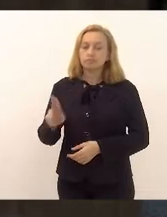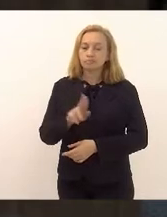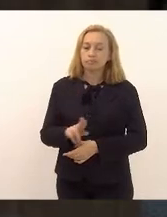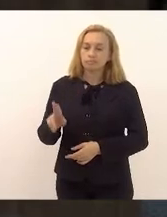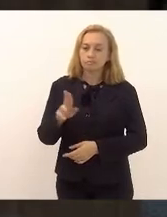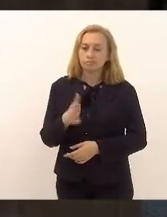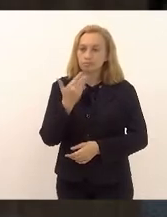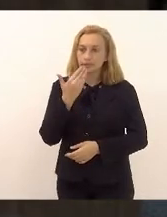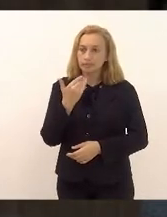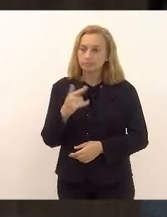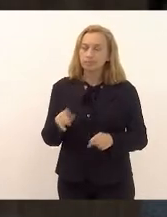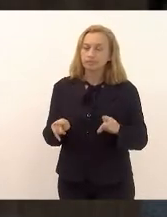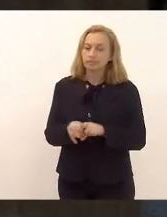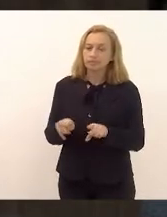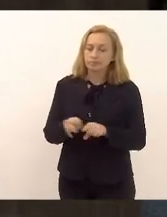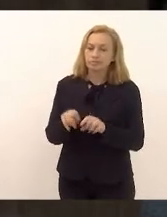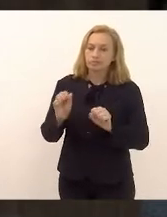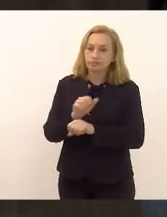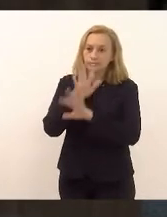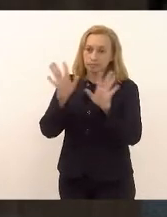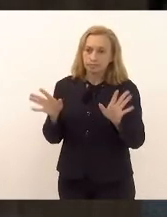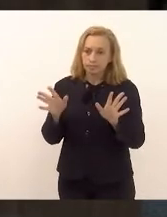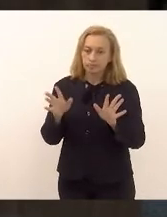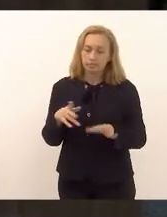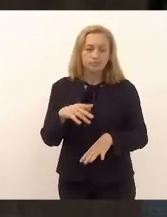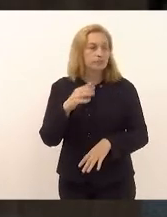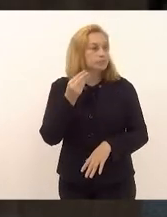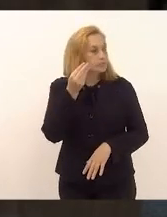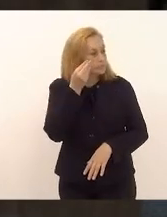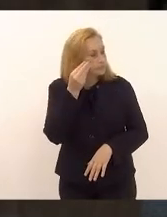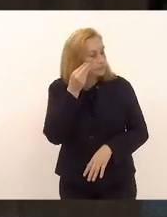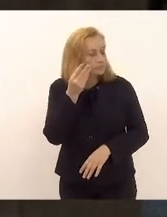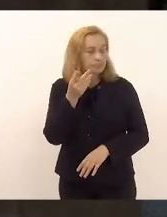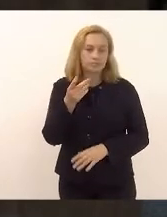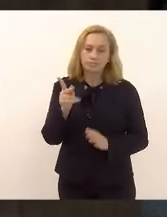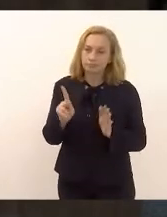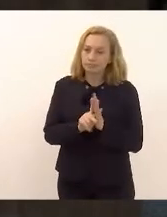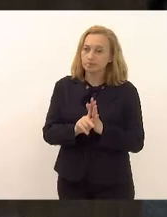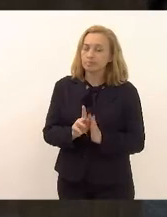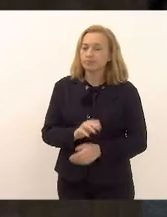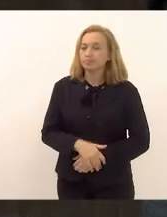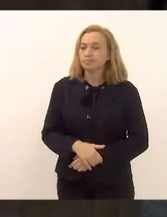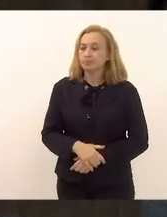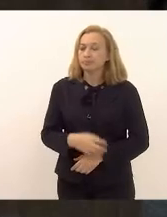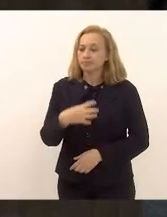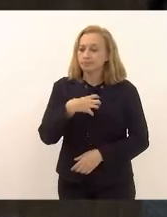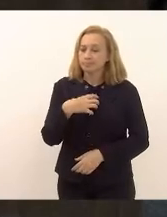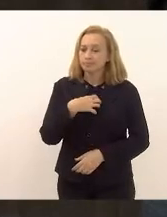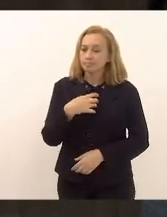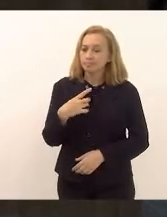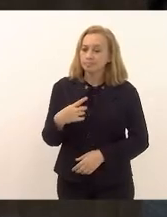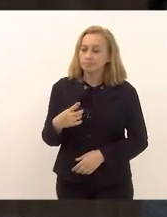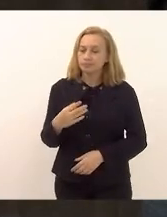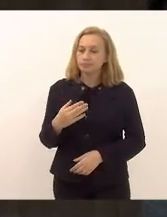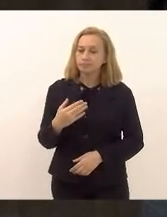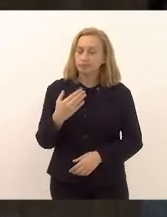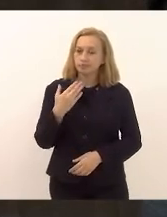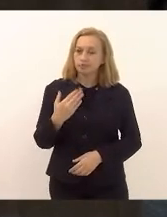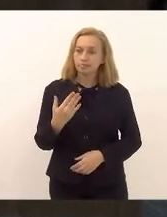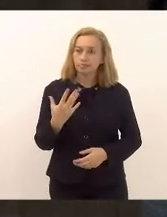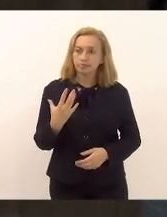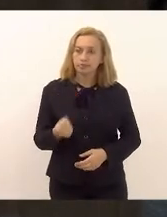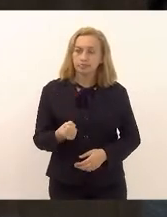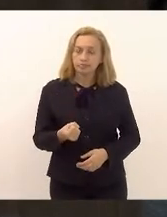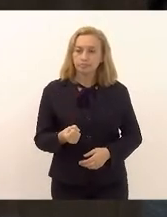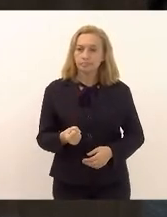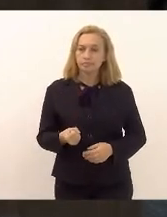alimentos, e fica claro a pertinência e a oportunidade desse projeto. Nesse sentido, o nosso parecer é favorável